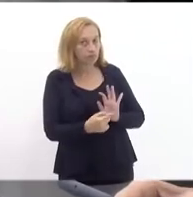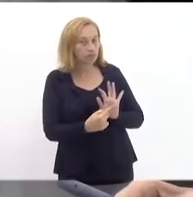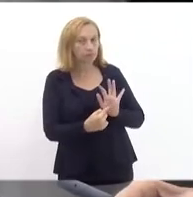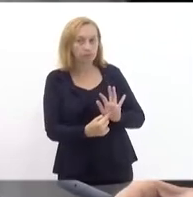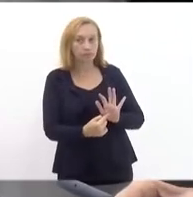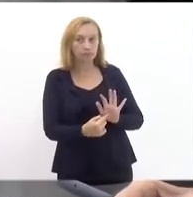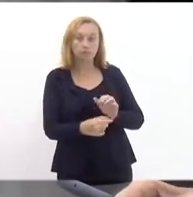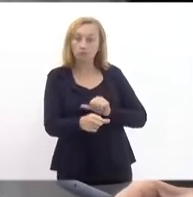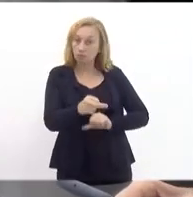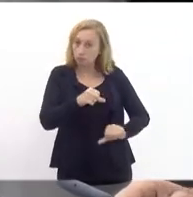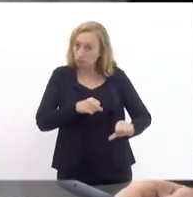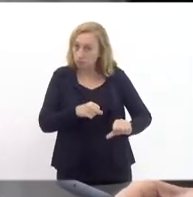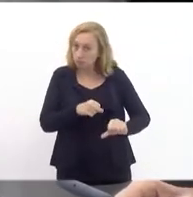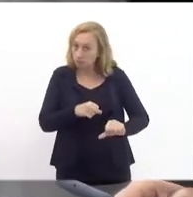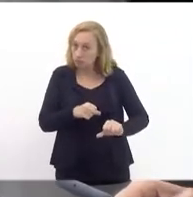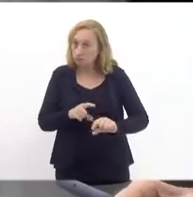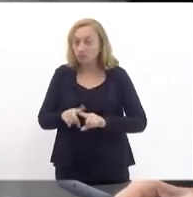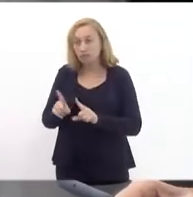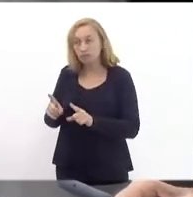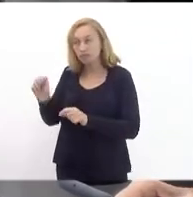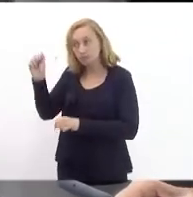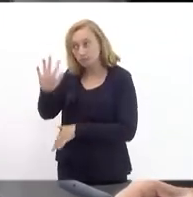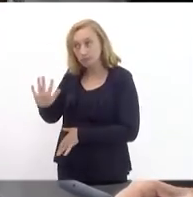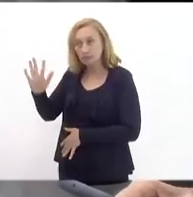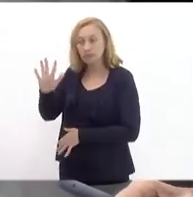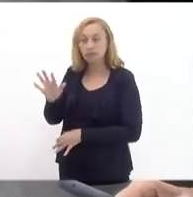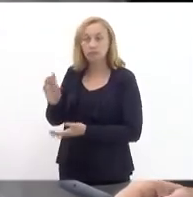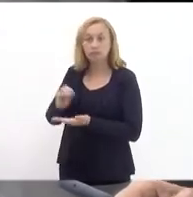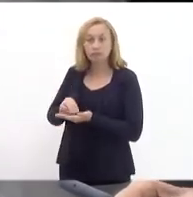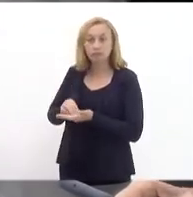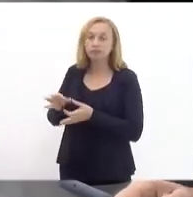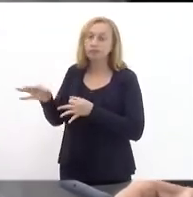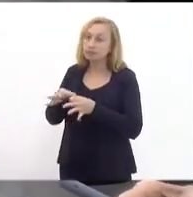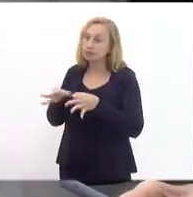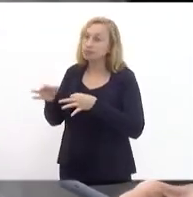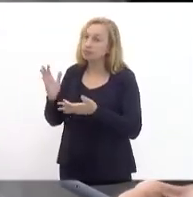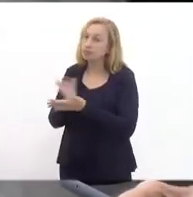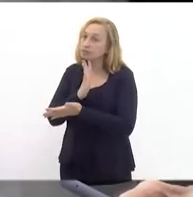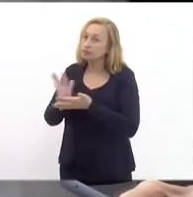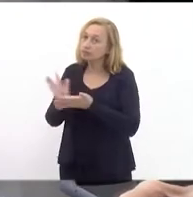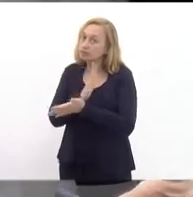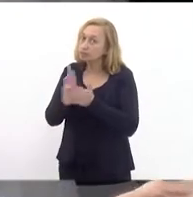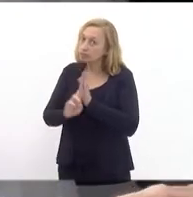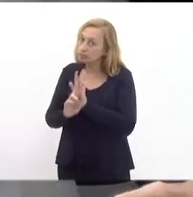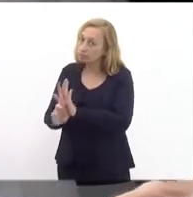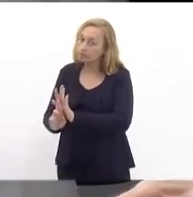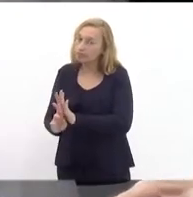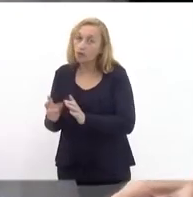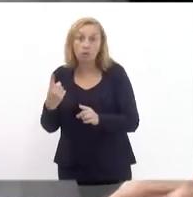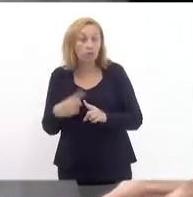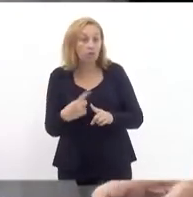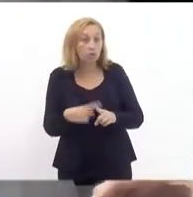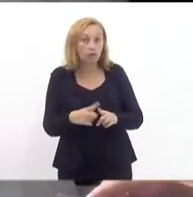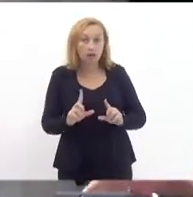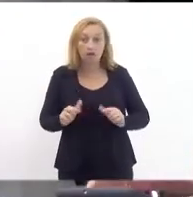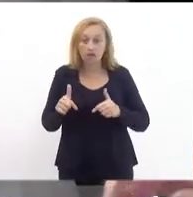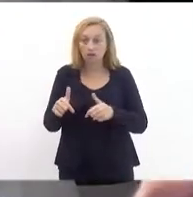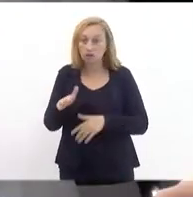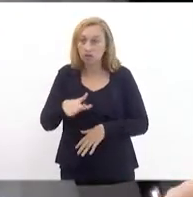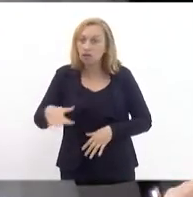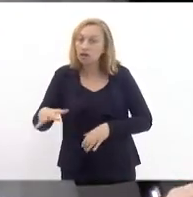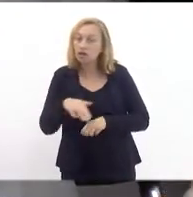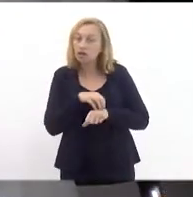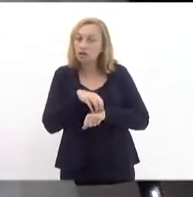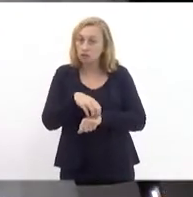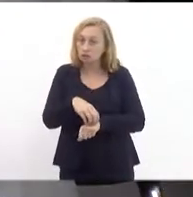o contrário, né? Mas, em geral, a falta de preparo de alguns representantes. Porque atuar na área de